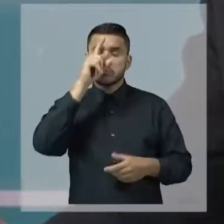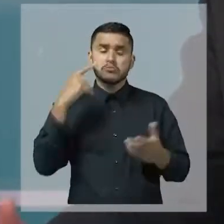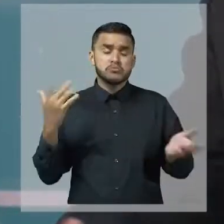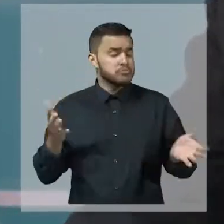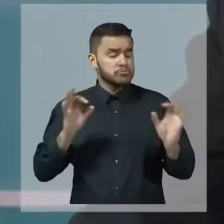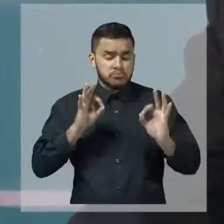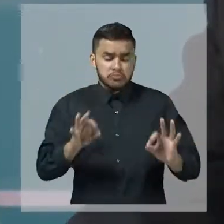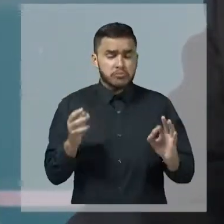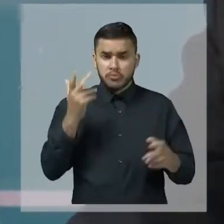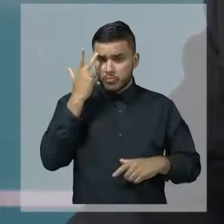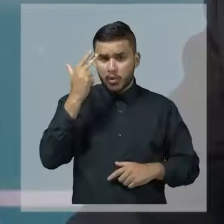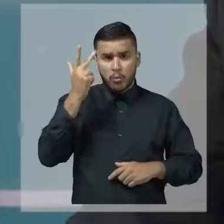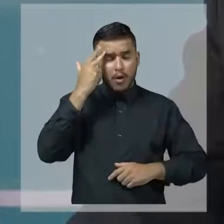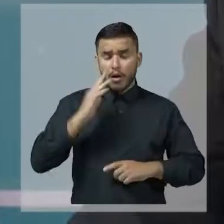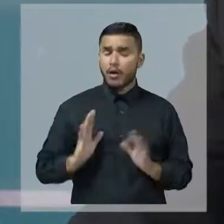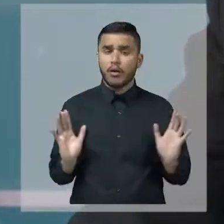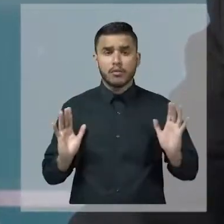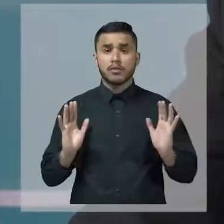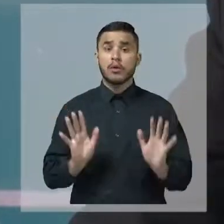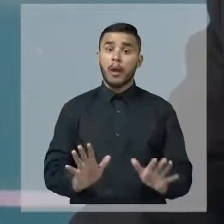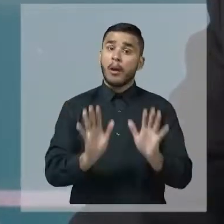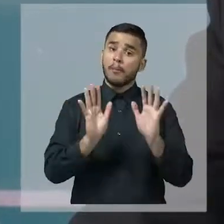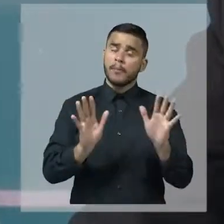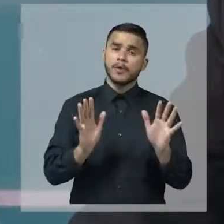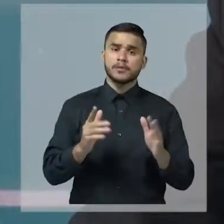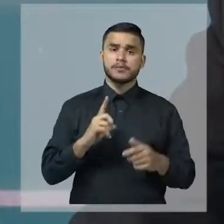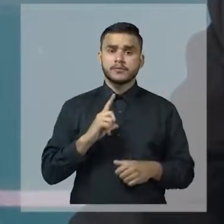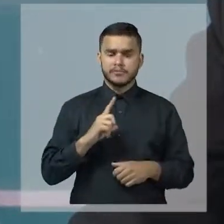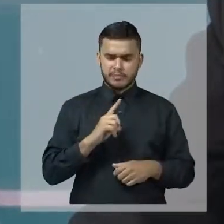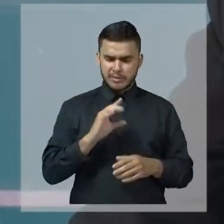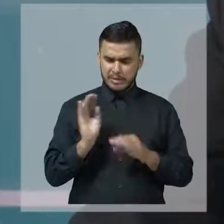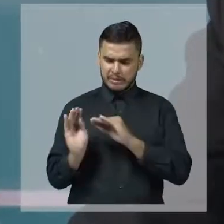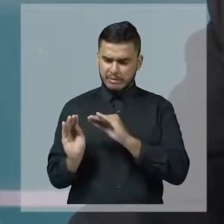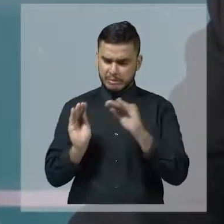Mas a transferência para a Justiça Eleitoral eu achei péssima.